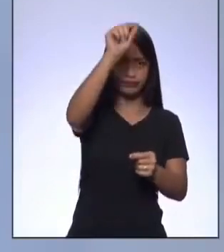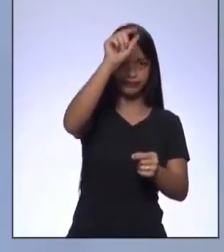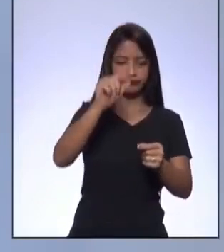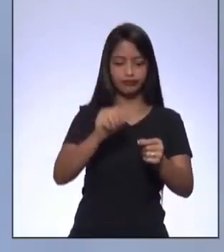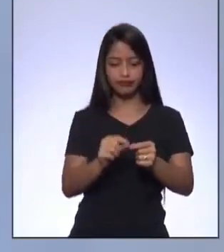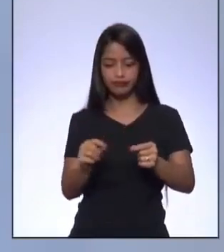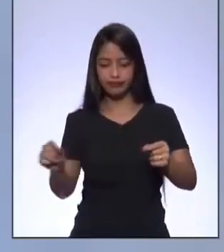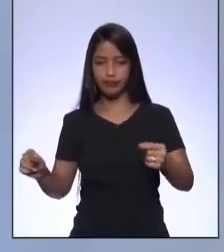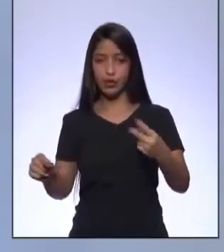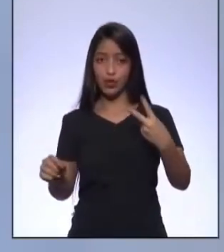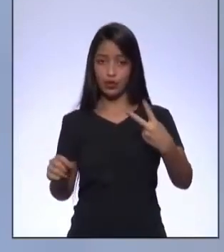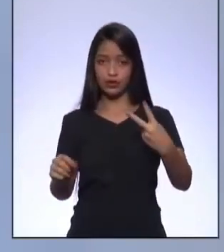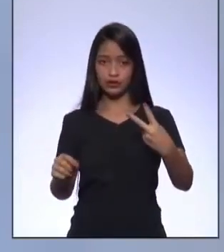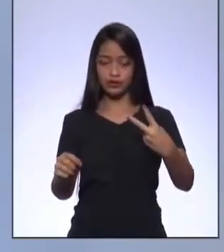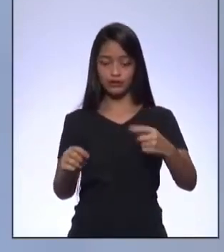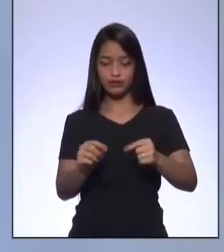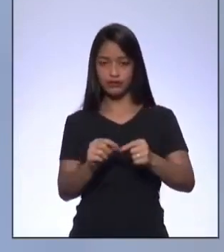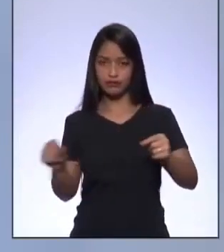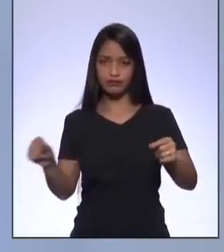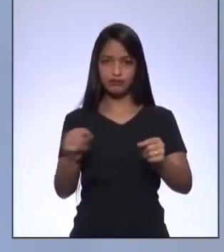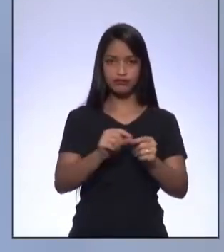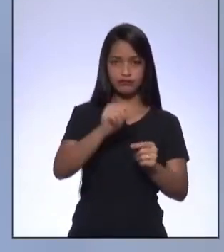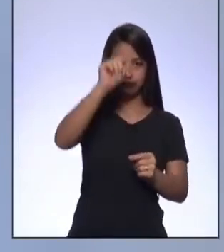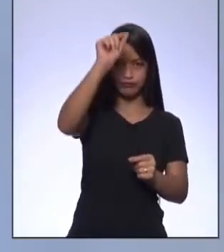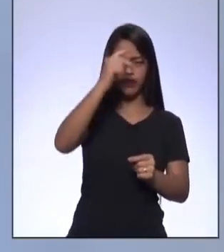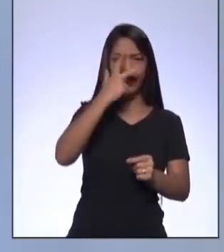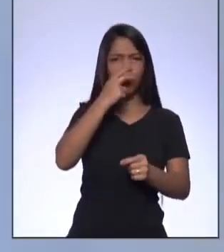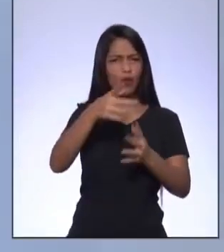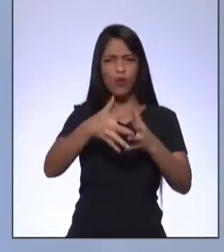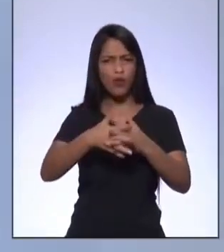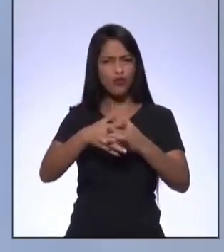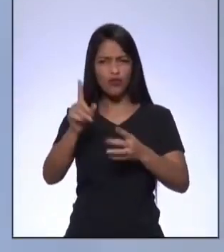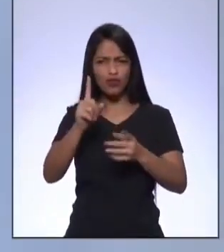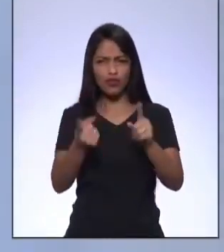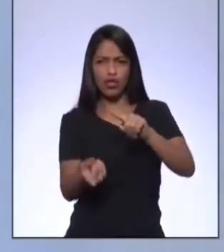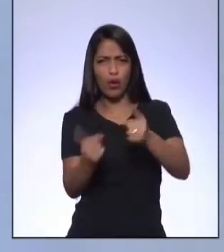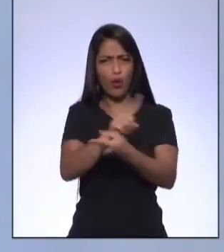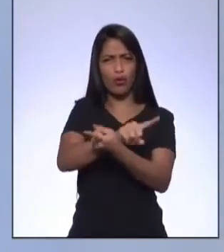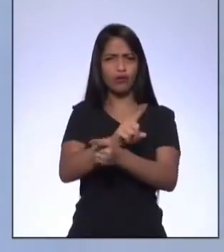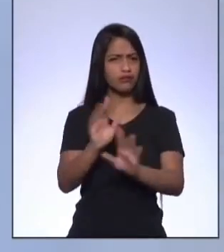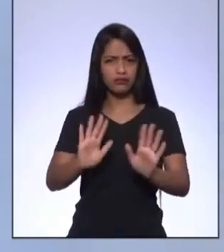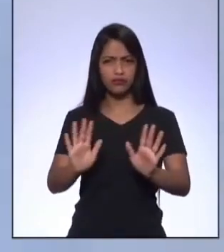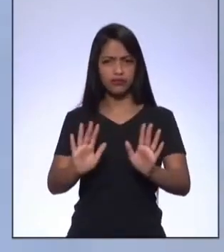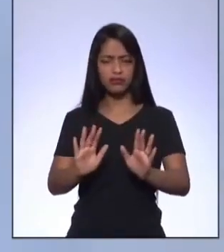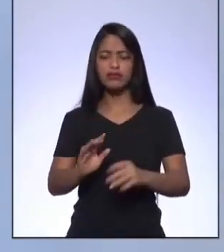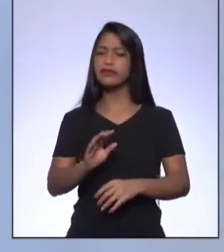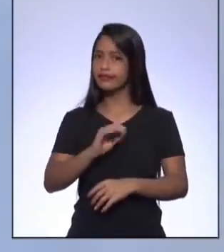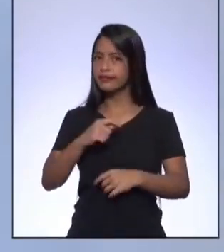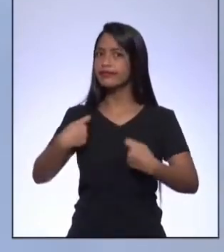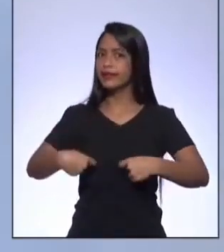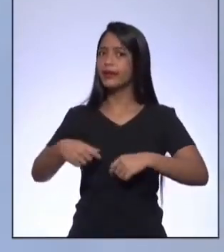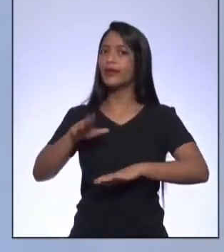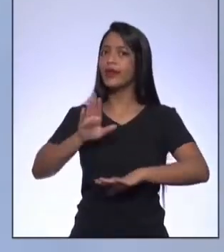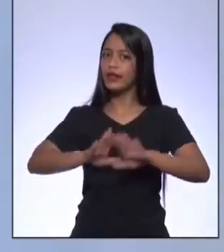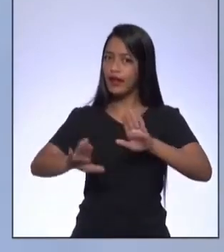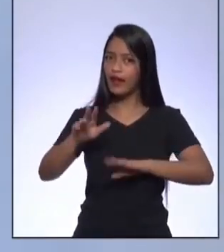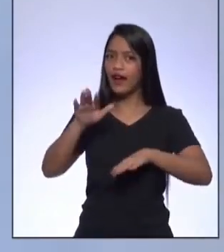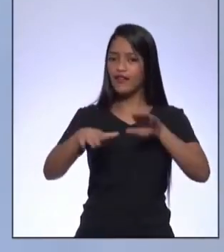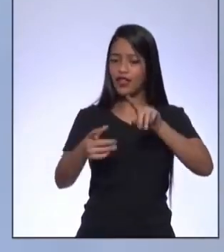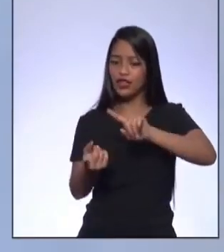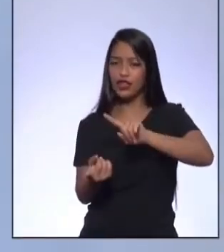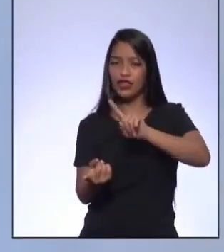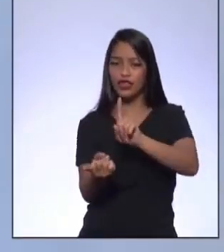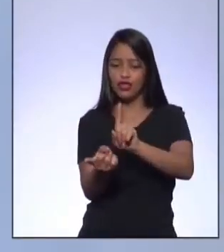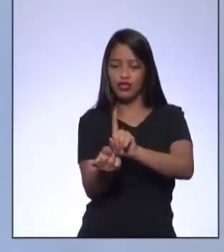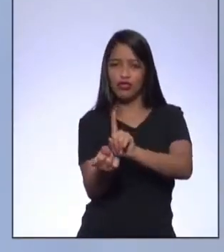eixo horizontal, acho que ninguém confunde horizontal com vertical, não, né? Tomar cuidado, né? Tomar esse cuidado aí do que